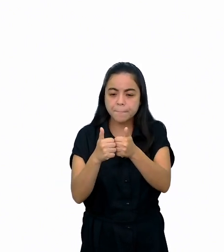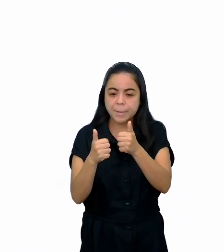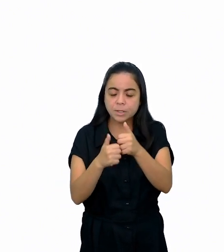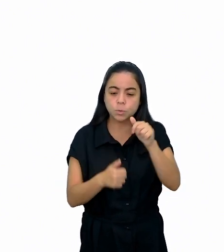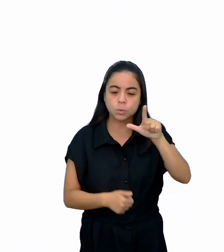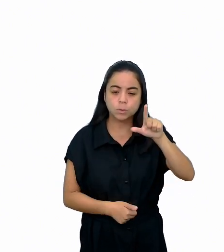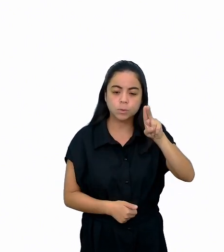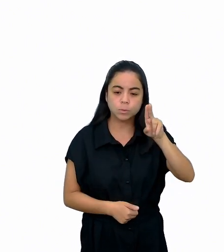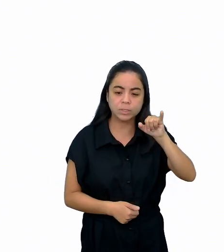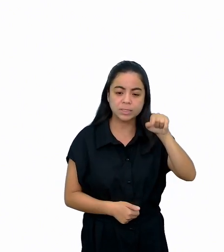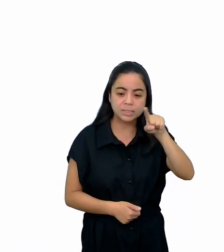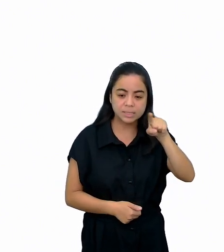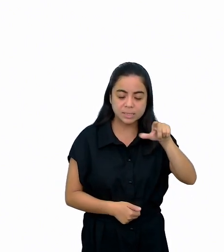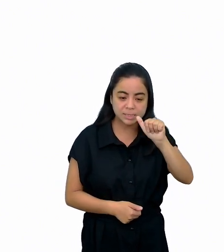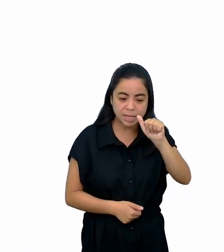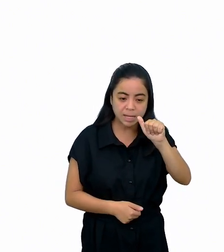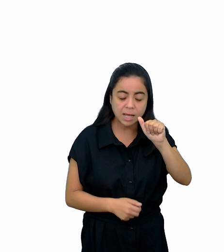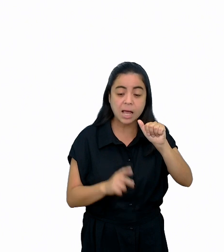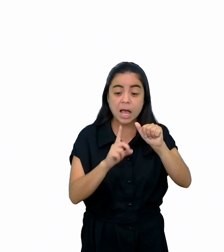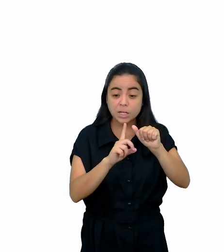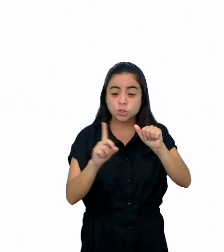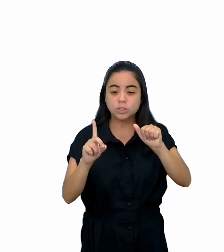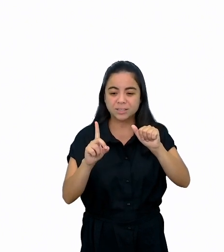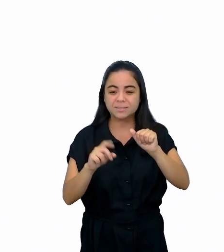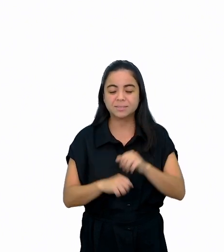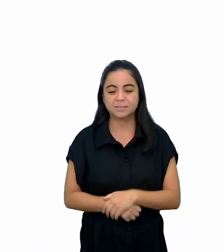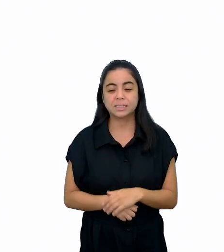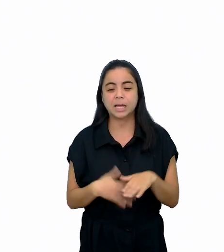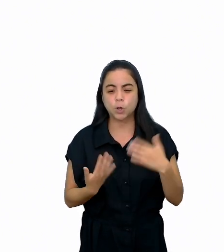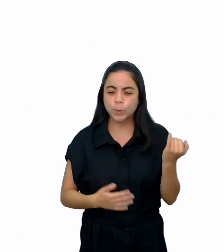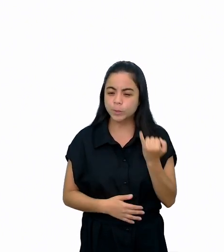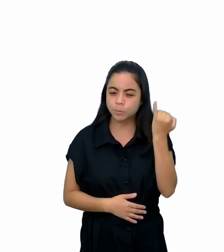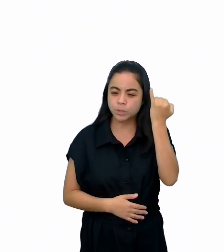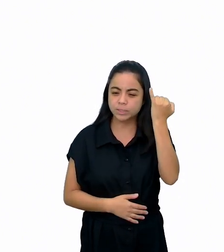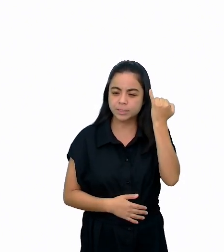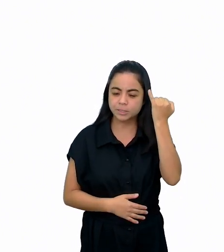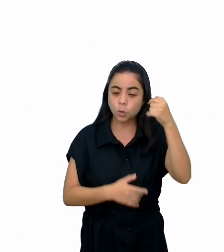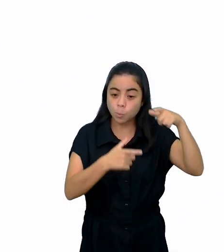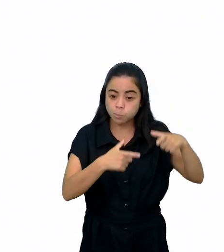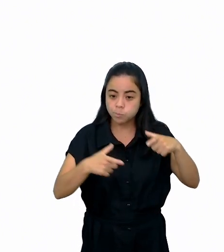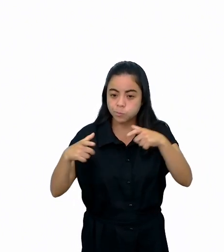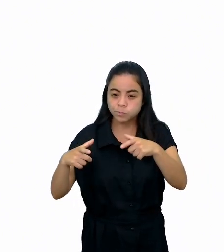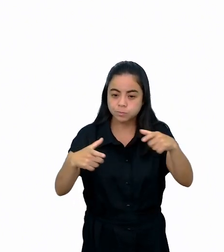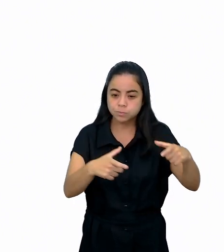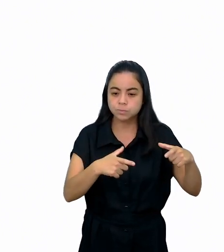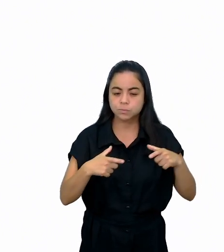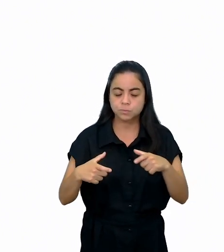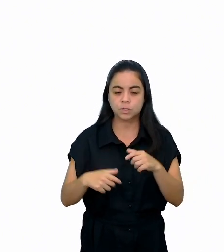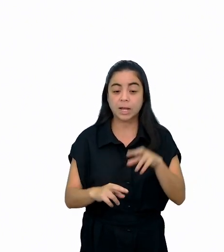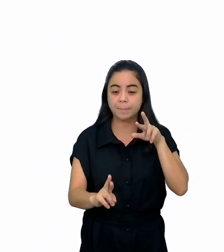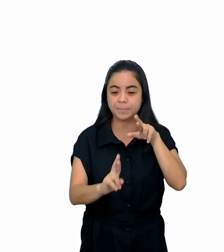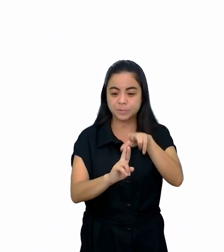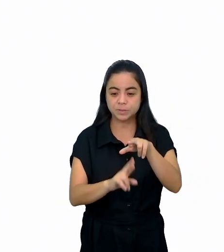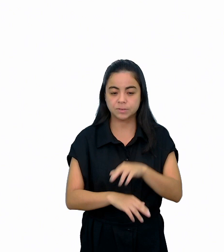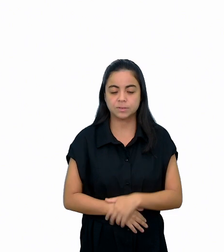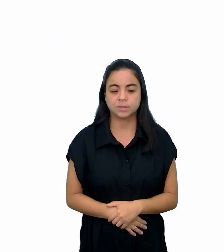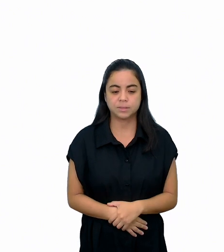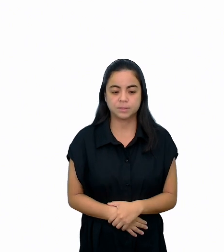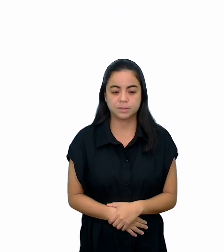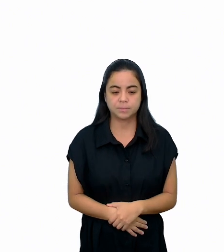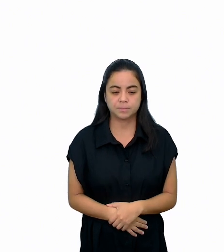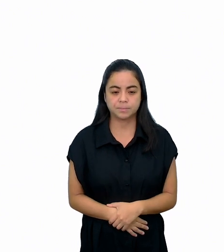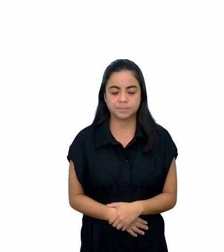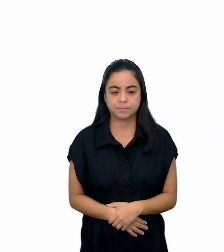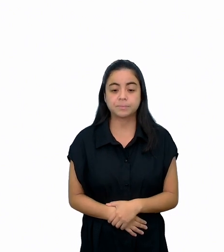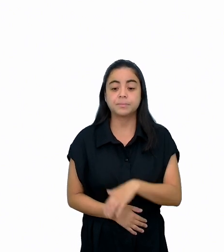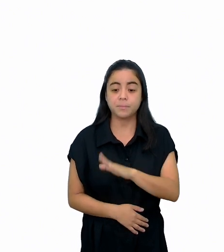Luísa, né? Olha a importância das crianças saberem se localizar aí a partir dessa referência.